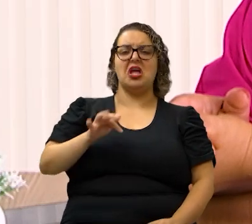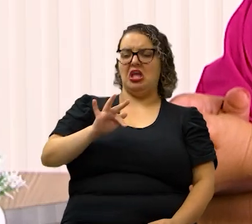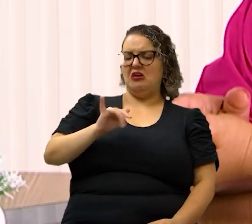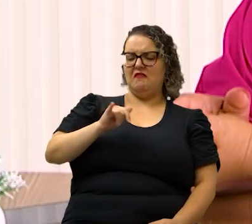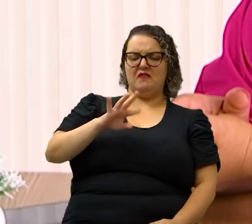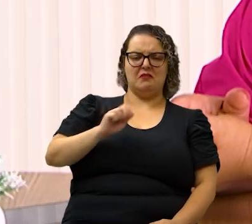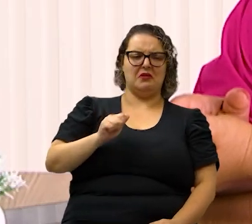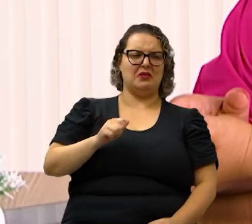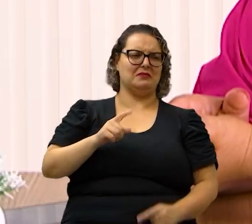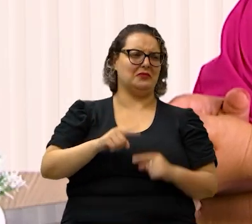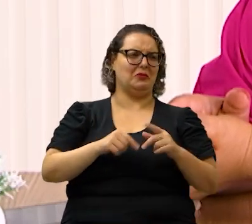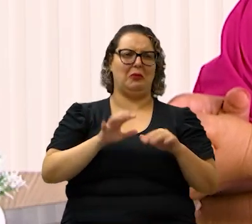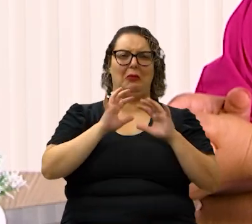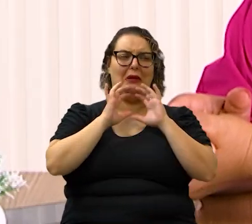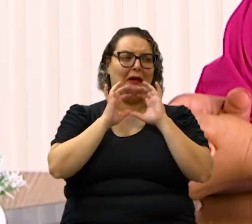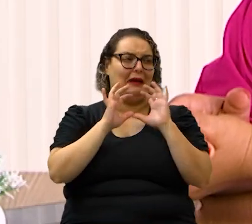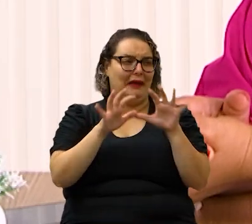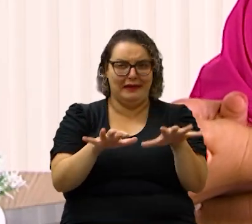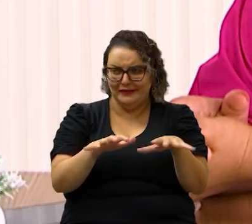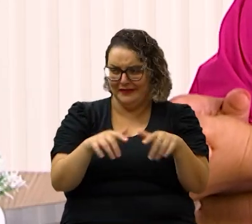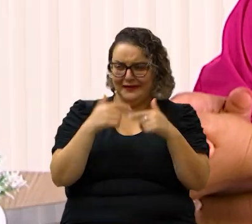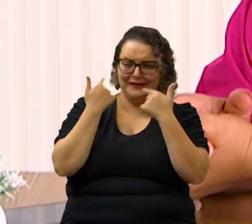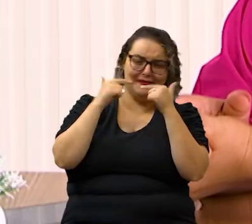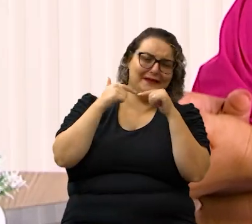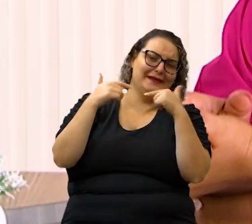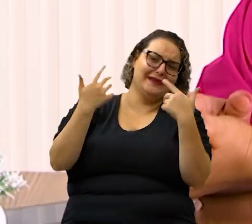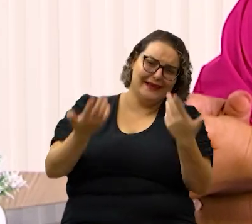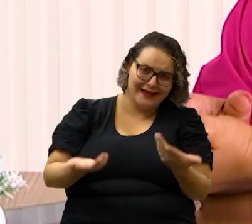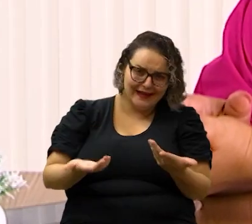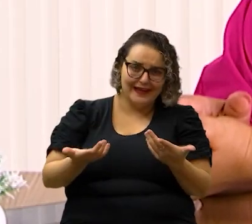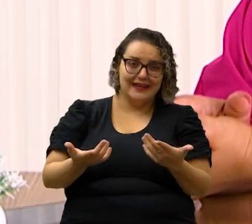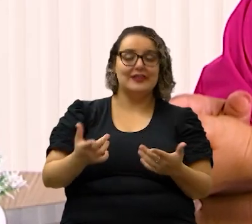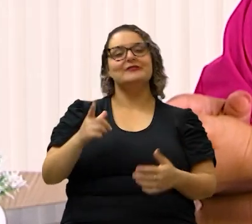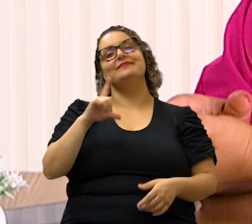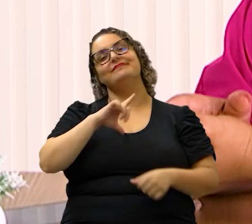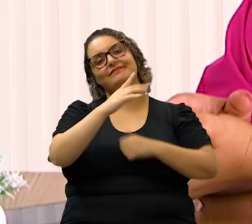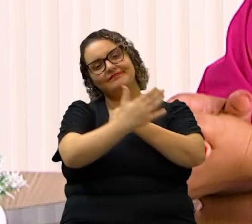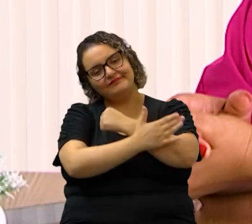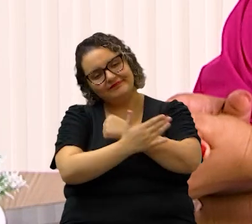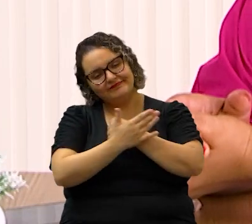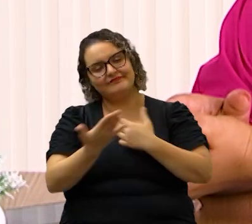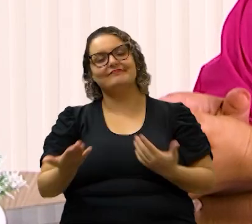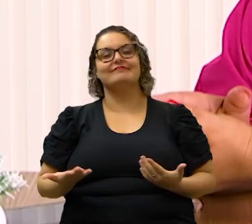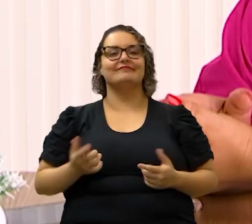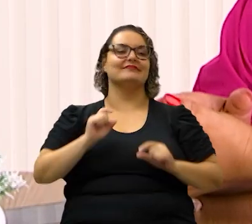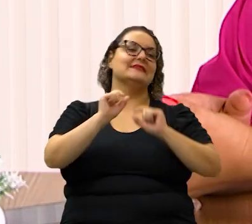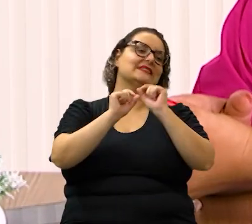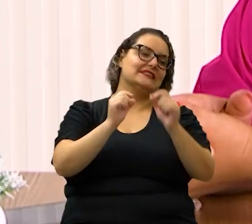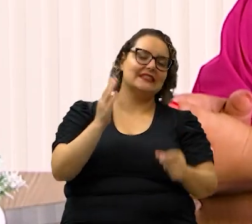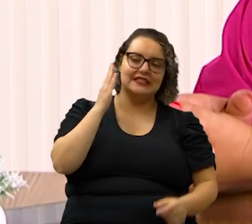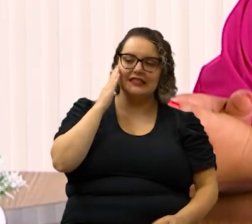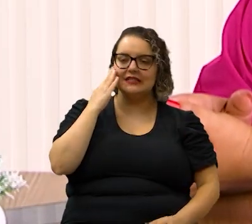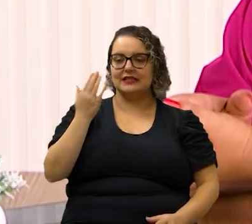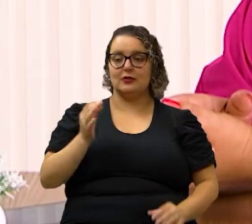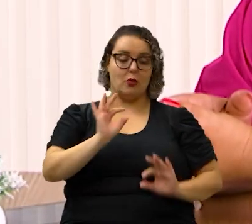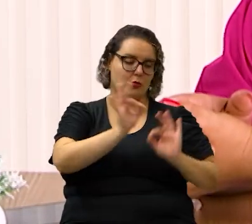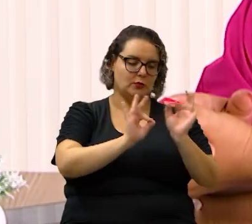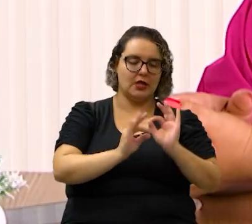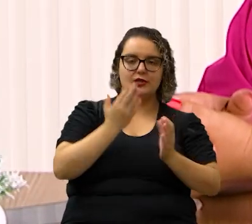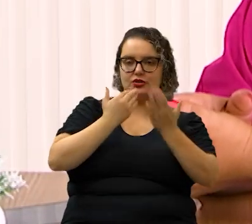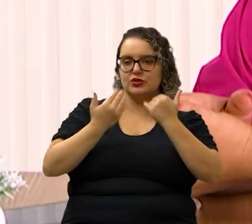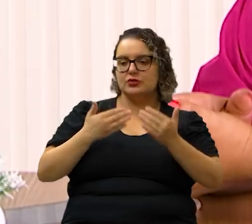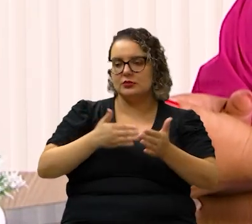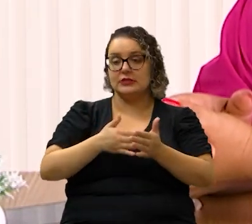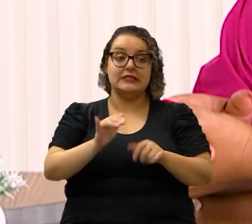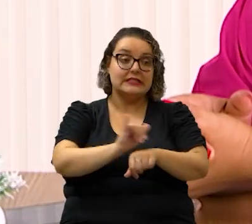fibra, e os produtos ficaram horríveis, ficaram péssimos. Mas a gente tem a ajuda de quem entende, né? Eu sou da nutrição, montagem